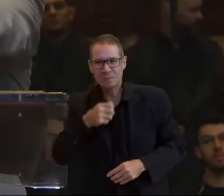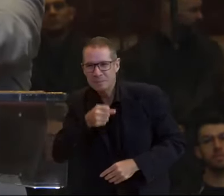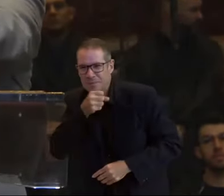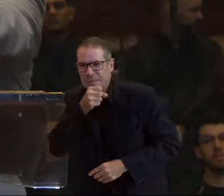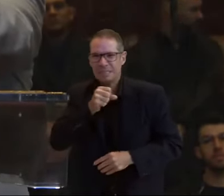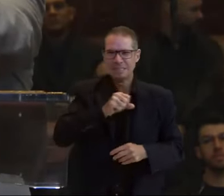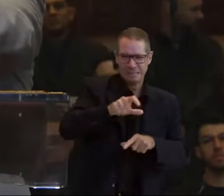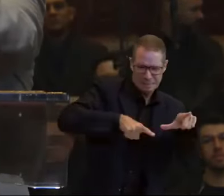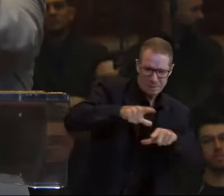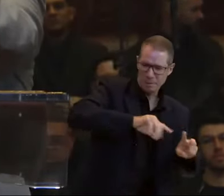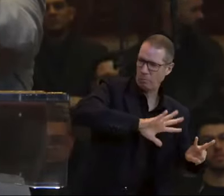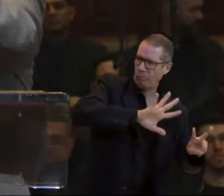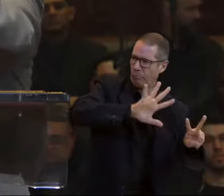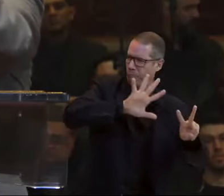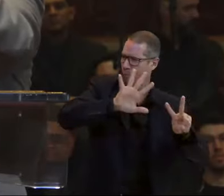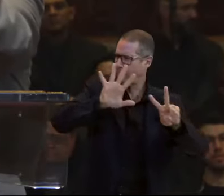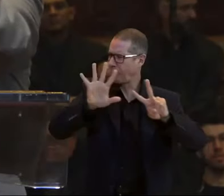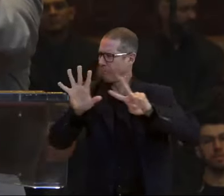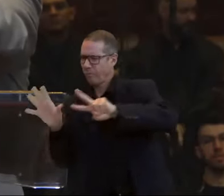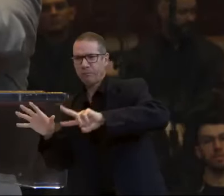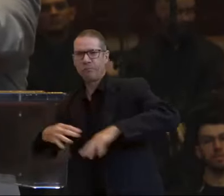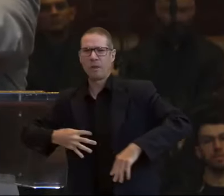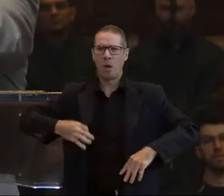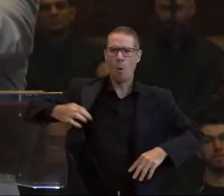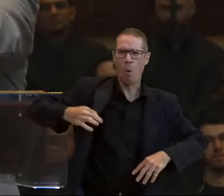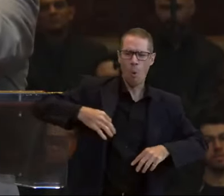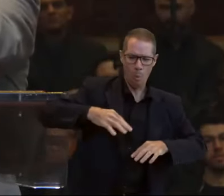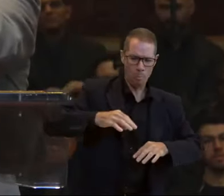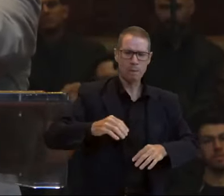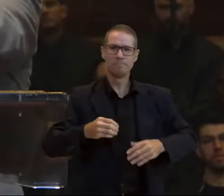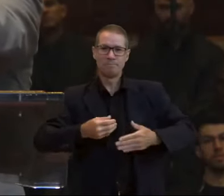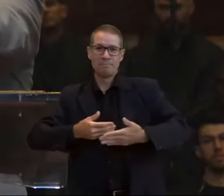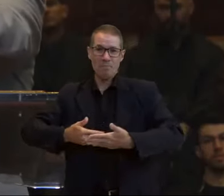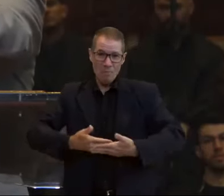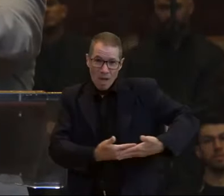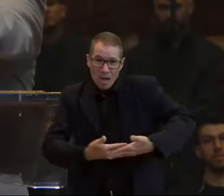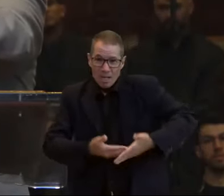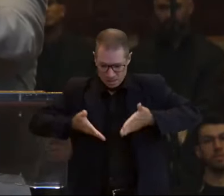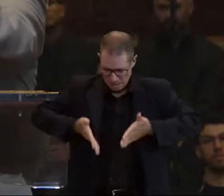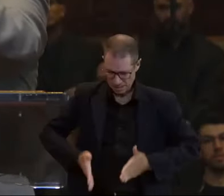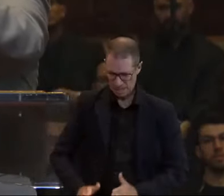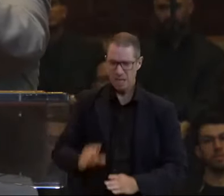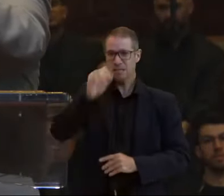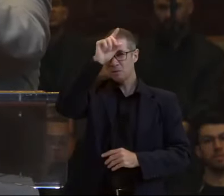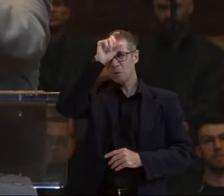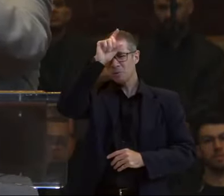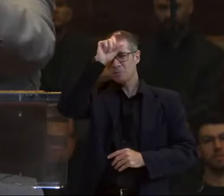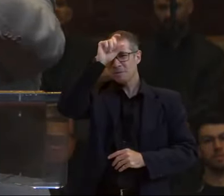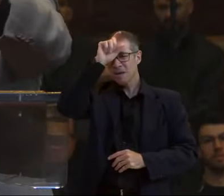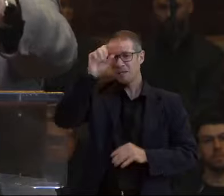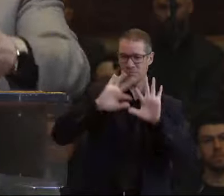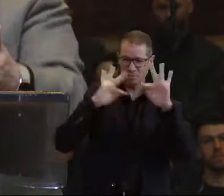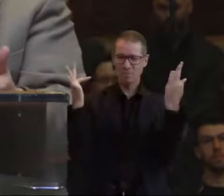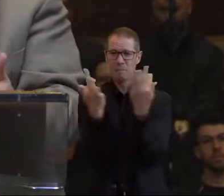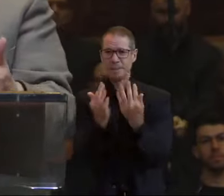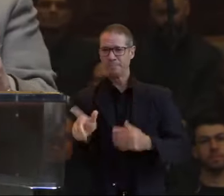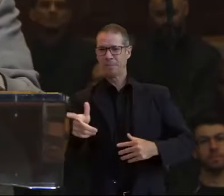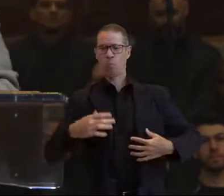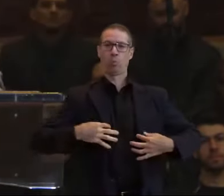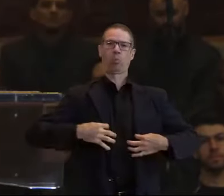após semanas, preparando roupas para crianças que nascem nos hospitais e que as famílias não